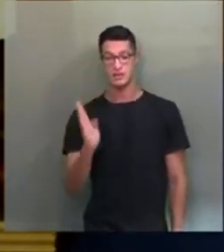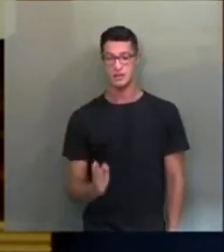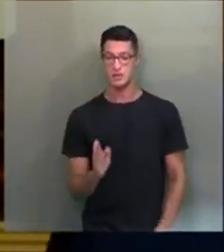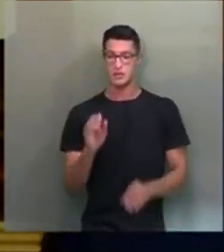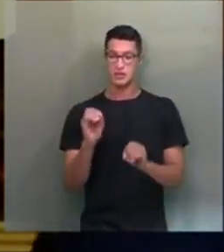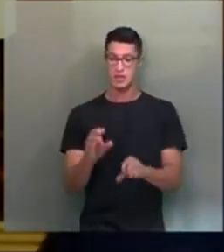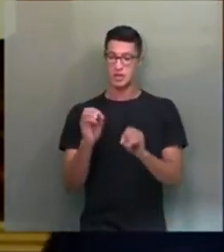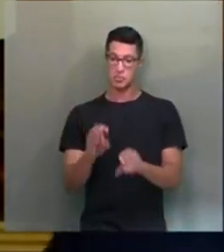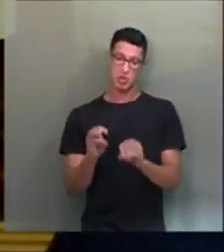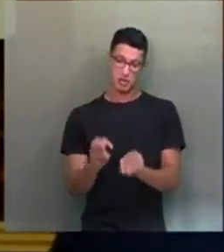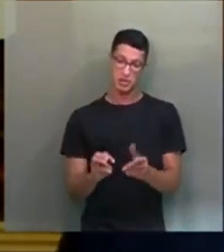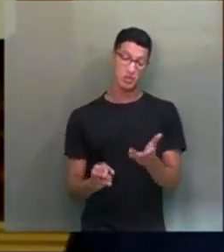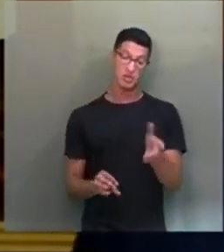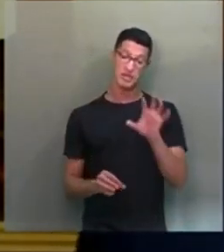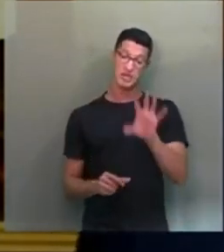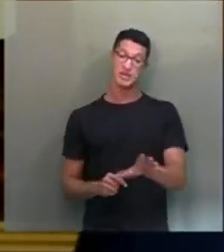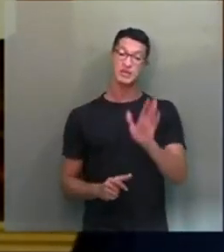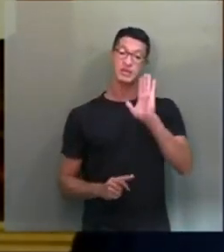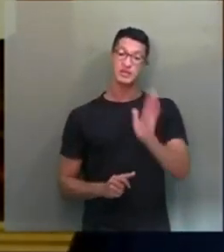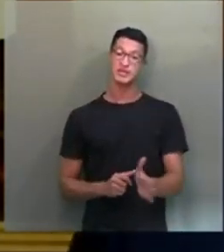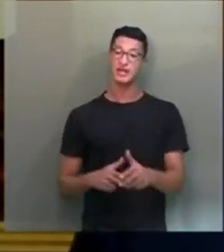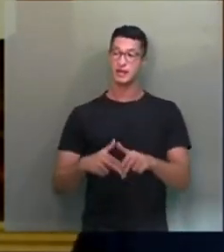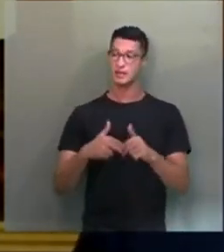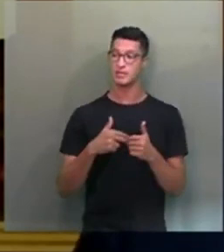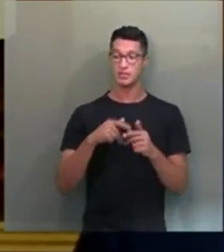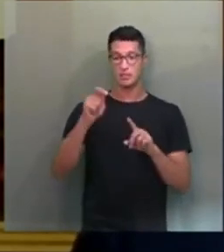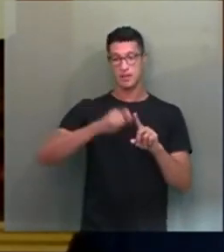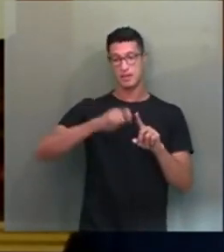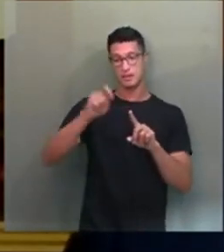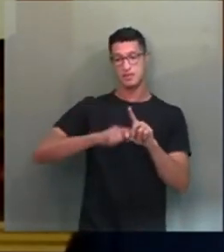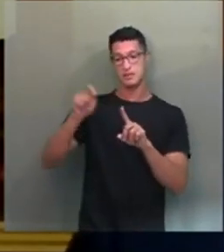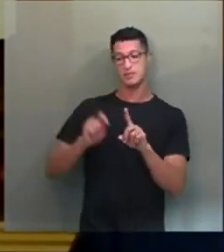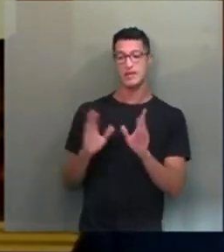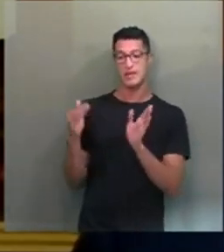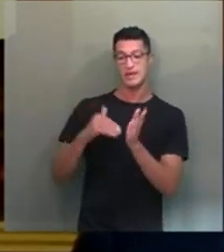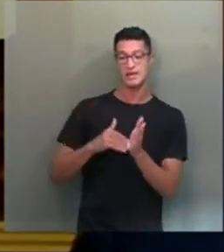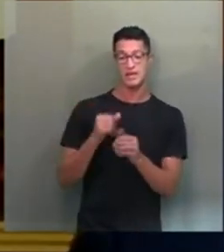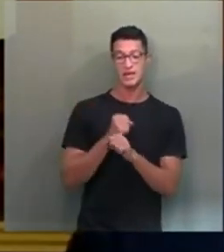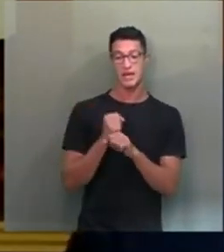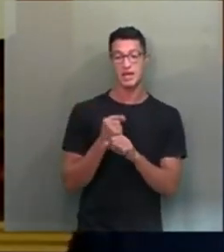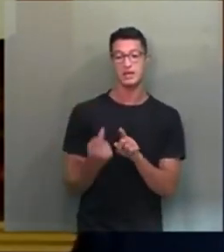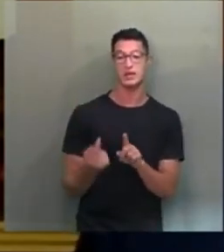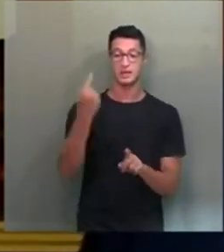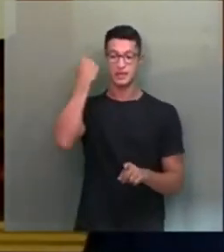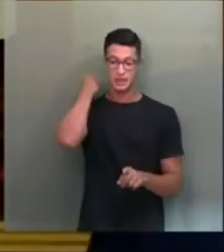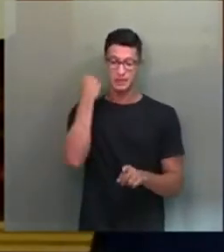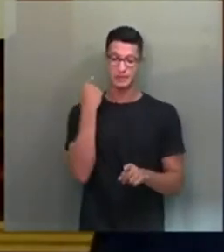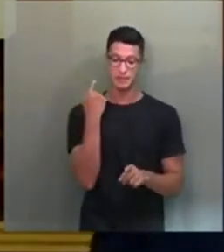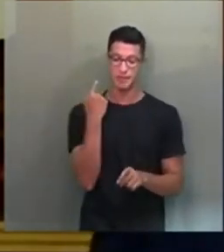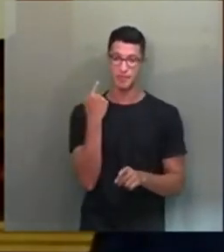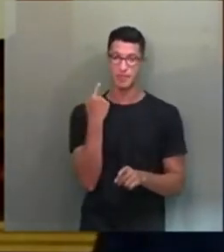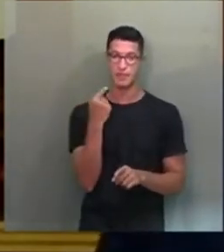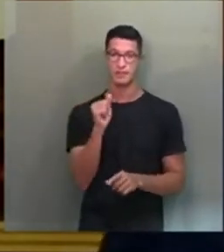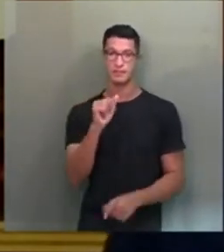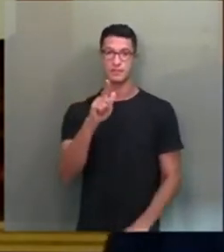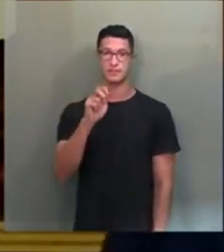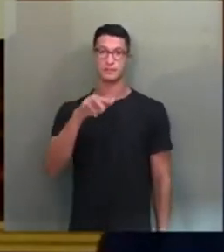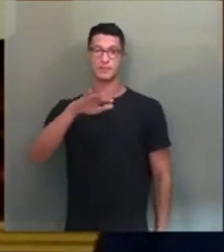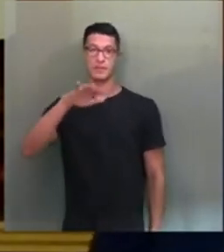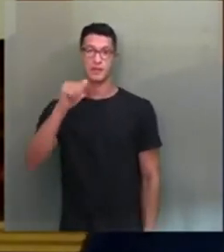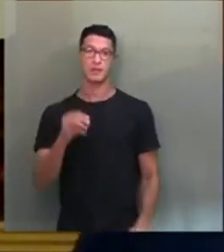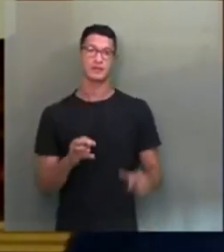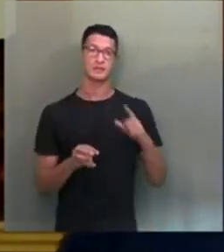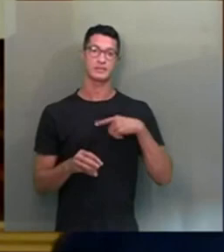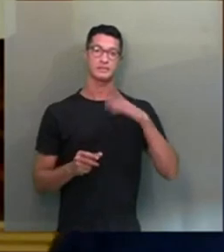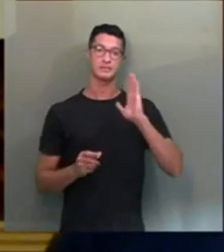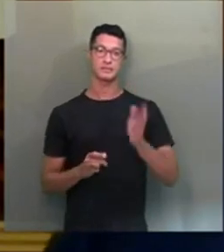de Educação. E isso já pelos últimos meses e até mais de ano, né, a agência, a rádio,